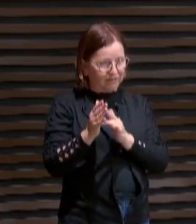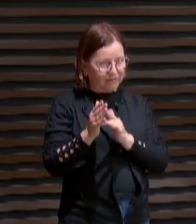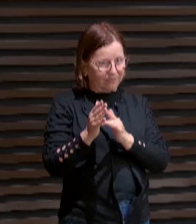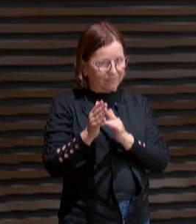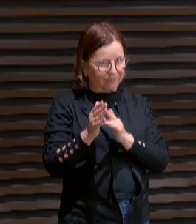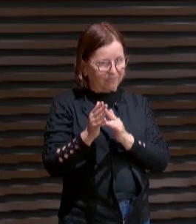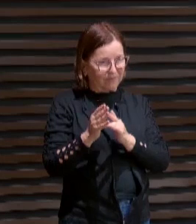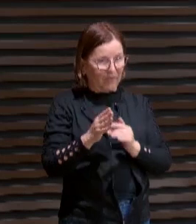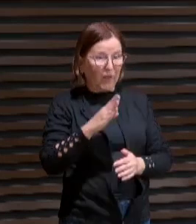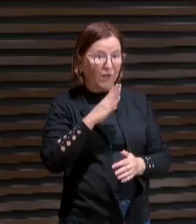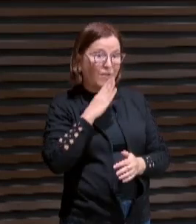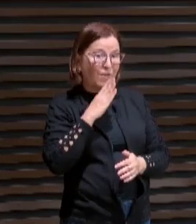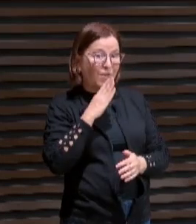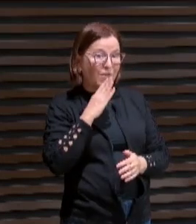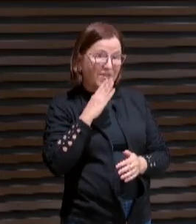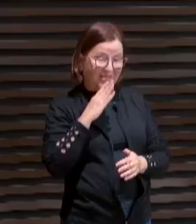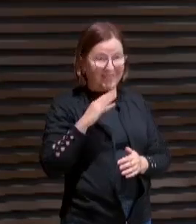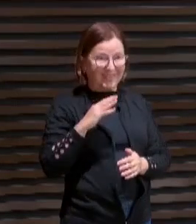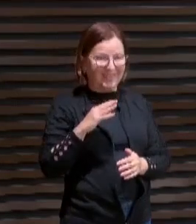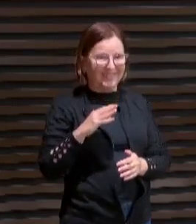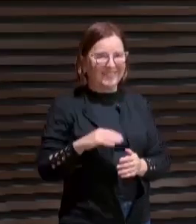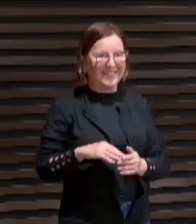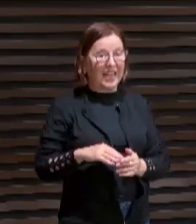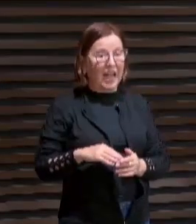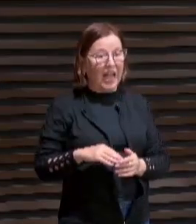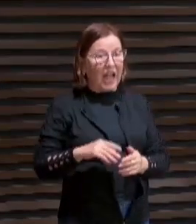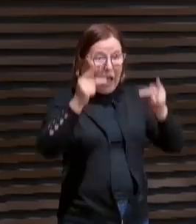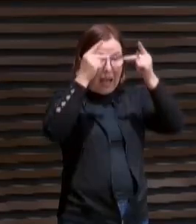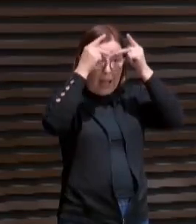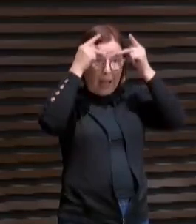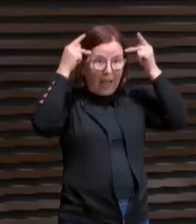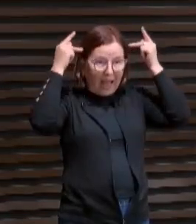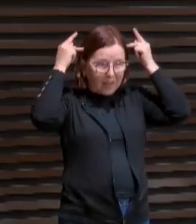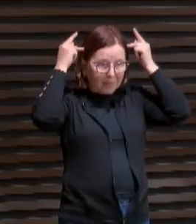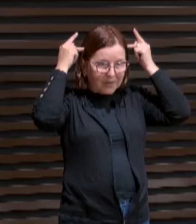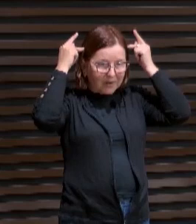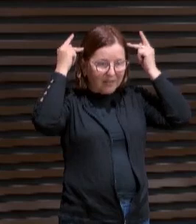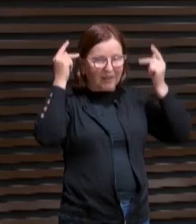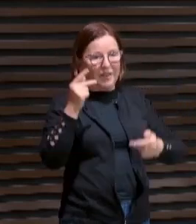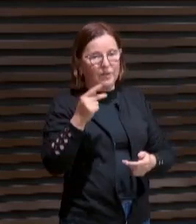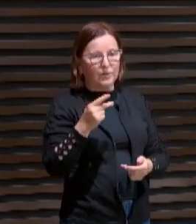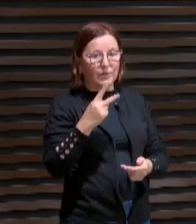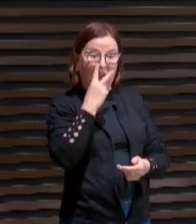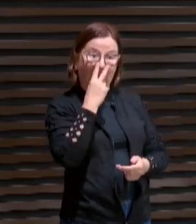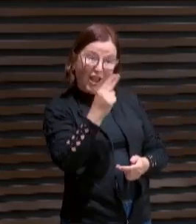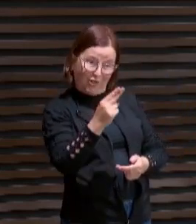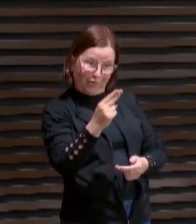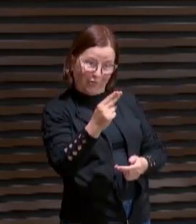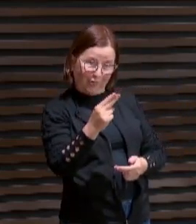popular, ele pensou que a multidão preferiria Jesus, o Filho de